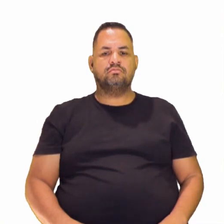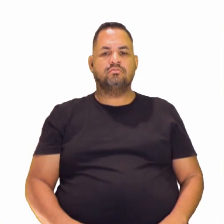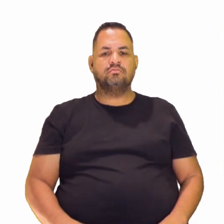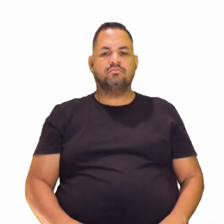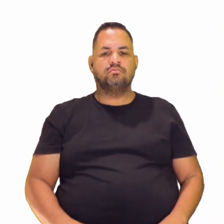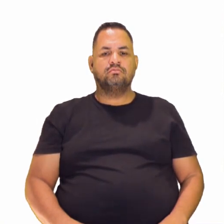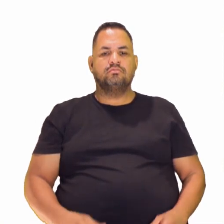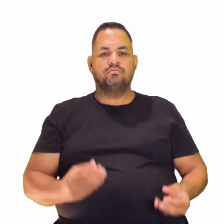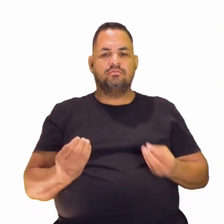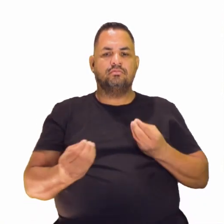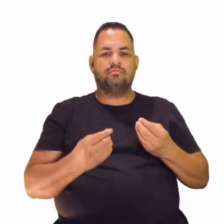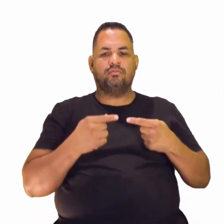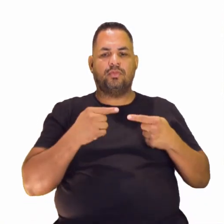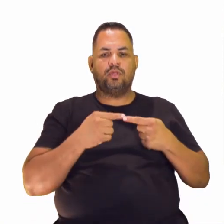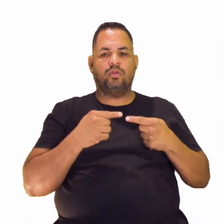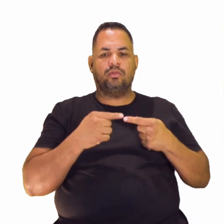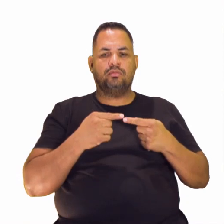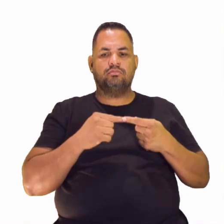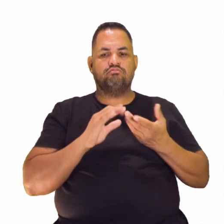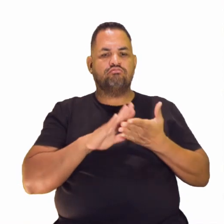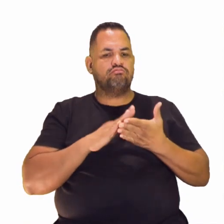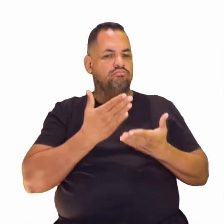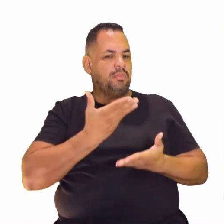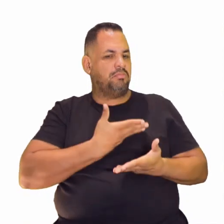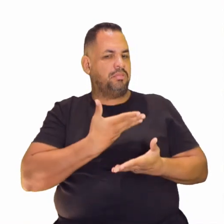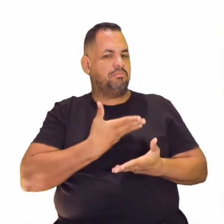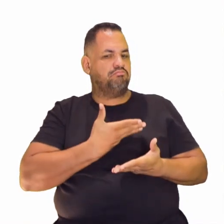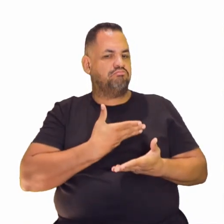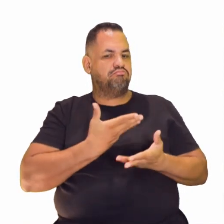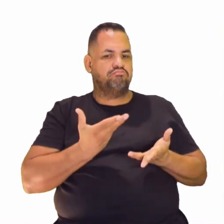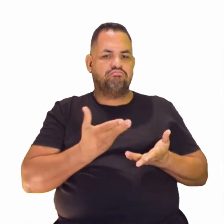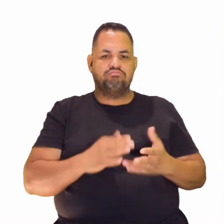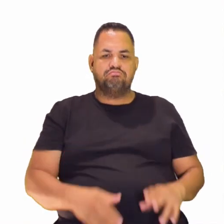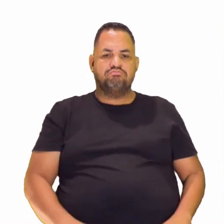E sim, um contato amistoso.